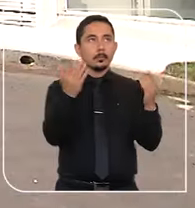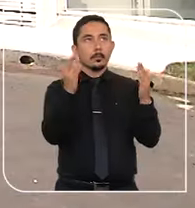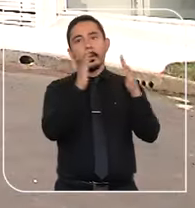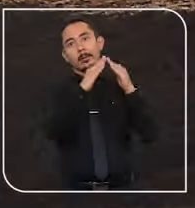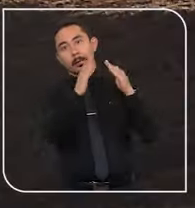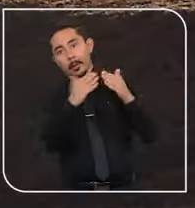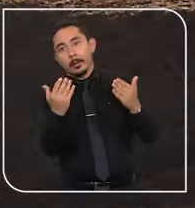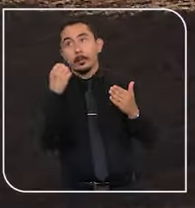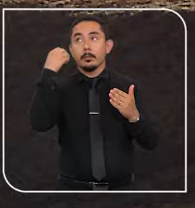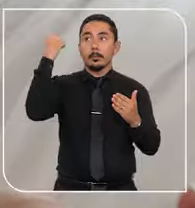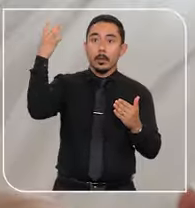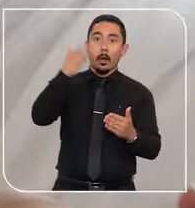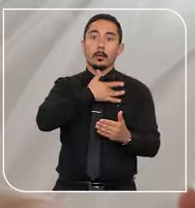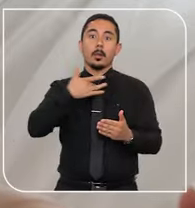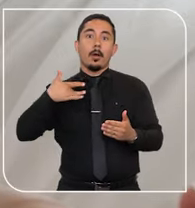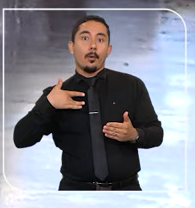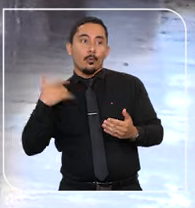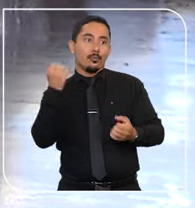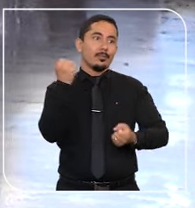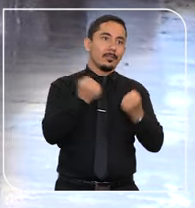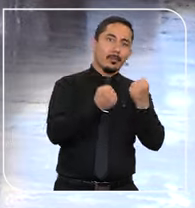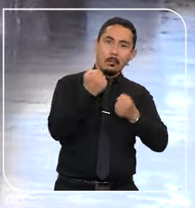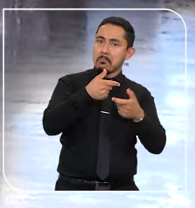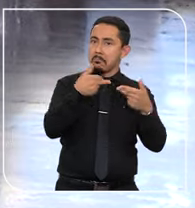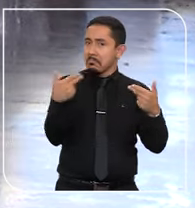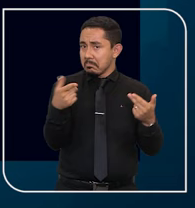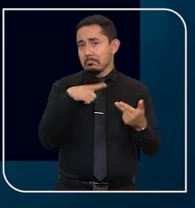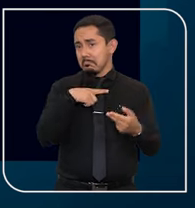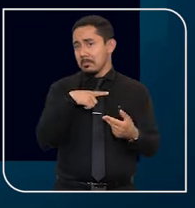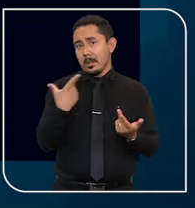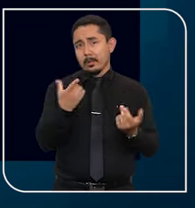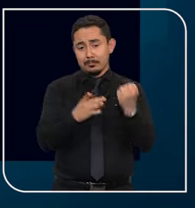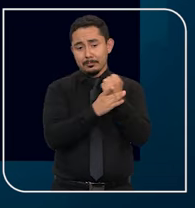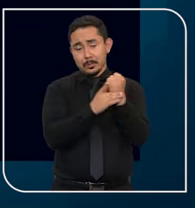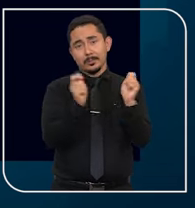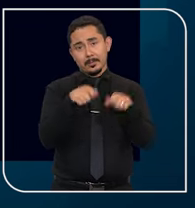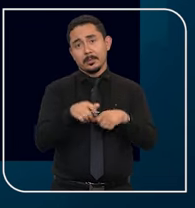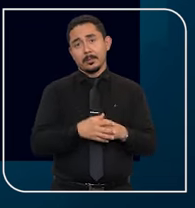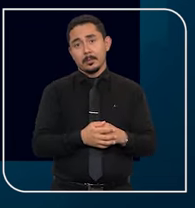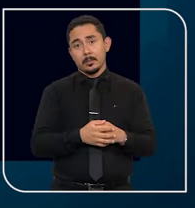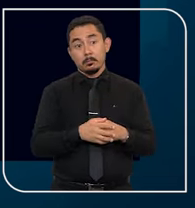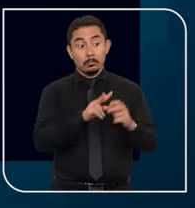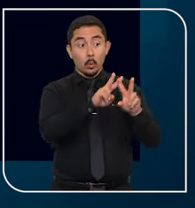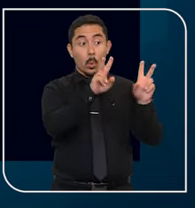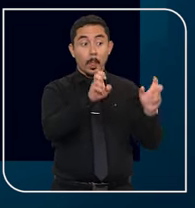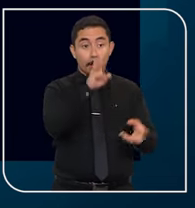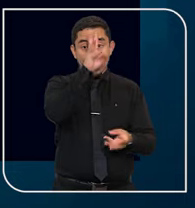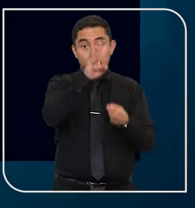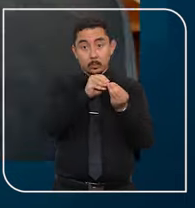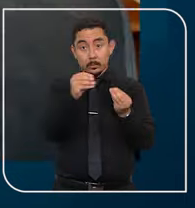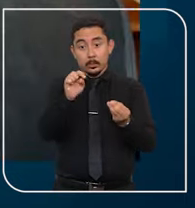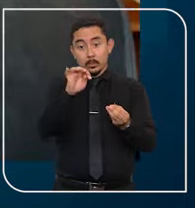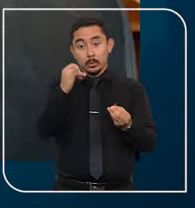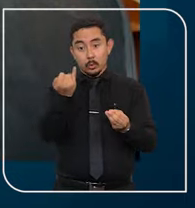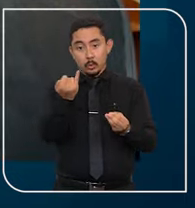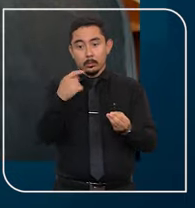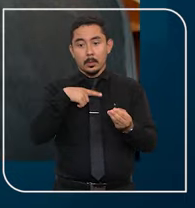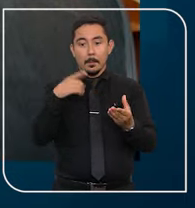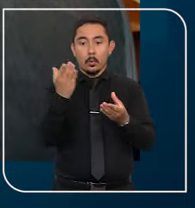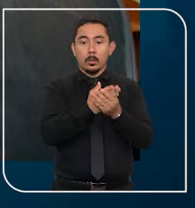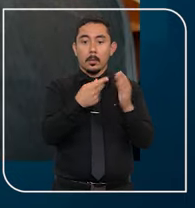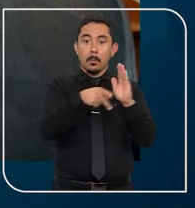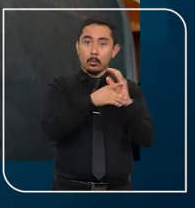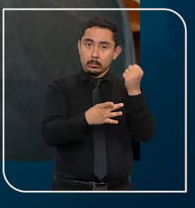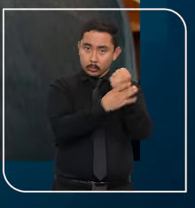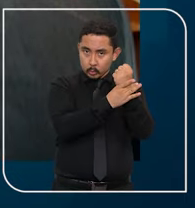Residencial viagem saúde automóvel sobre o tema a terceira turma do STJ concluiu que em processo